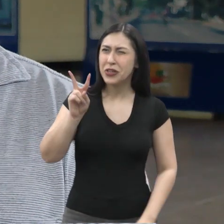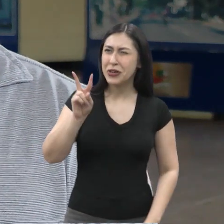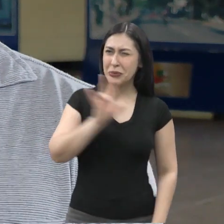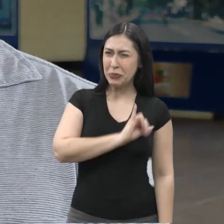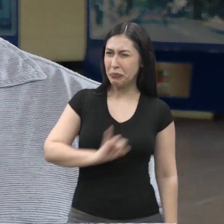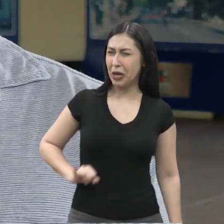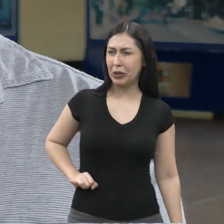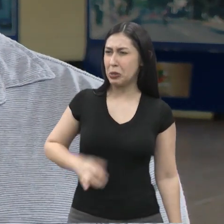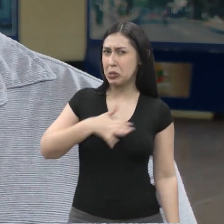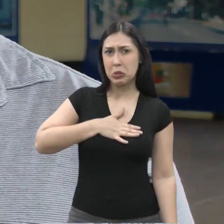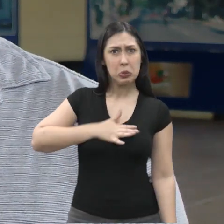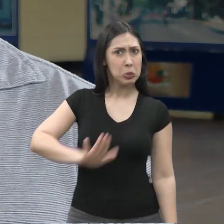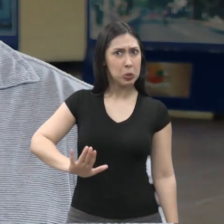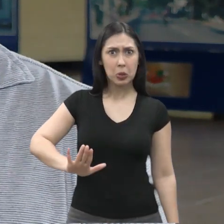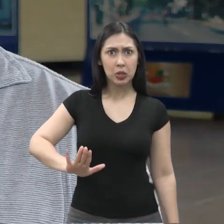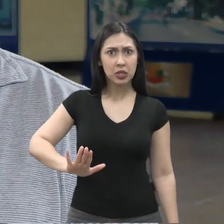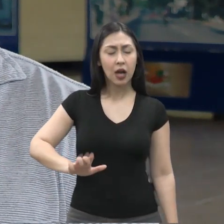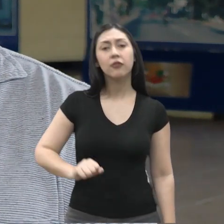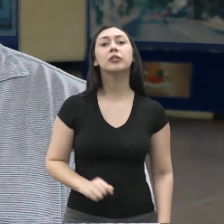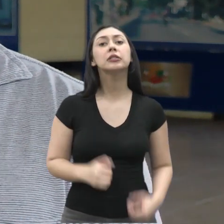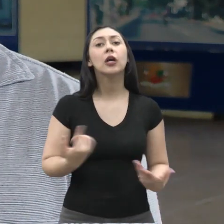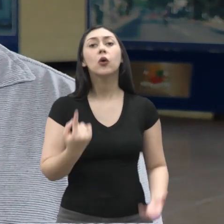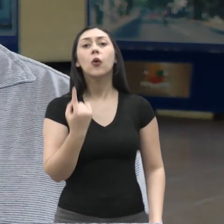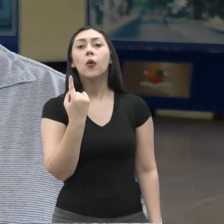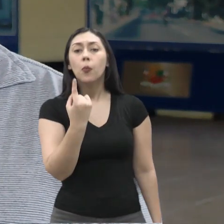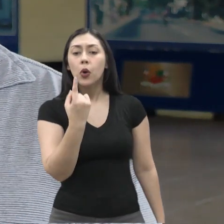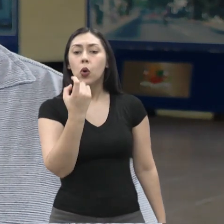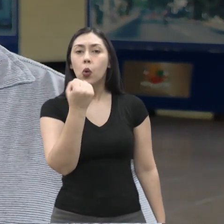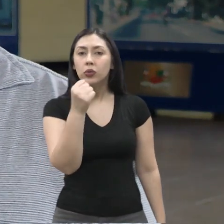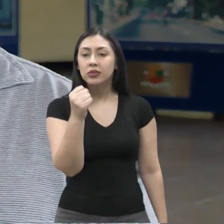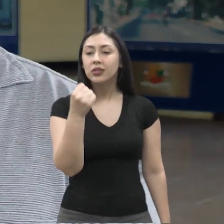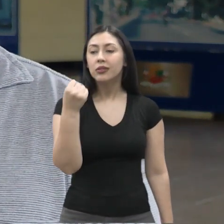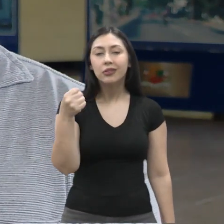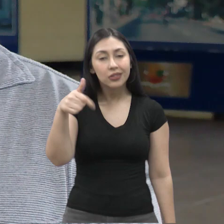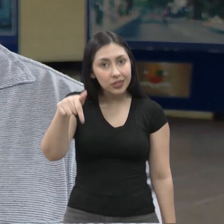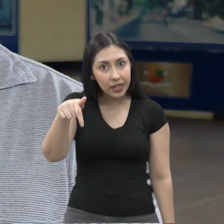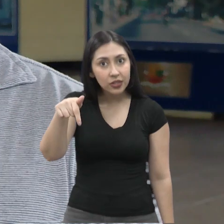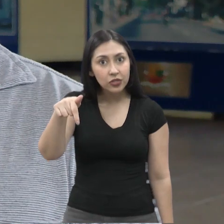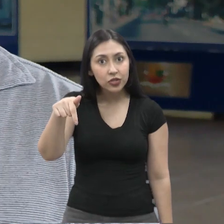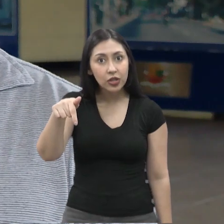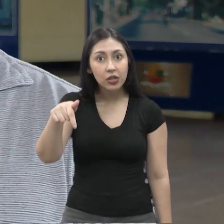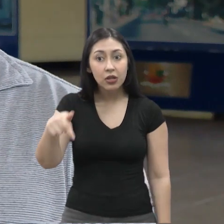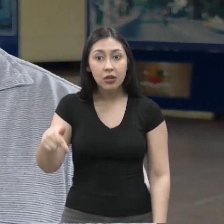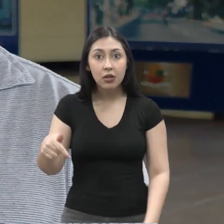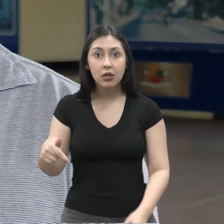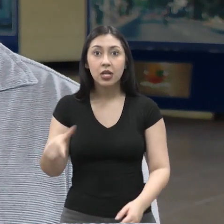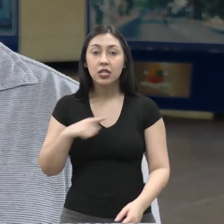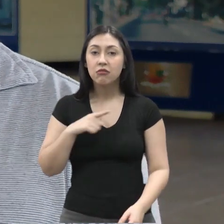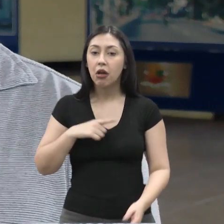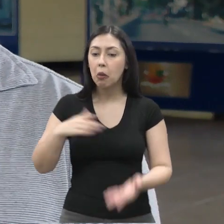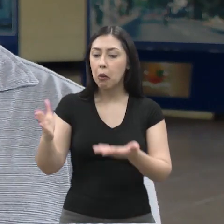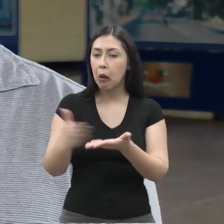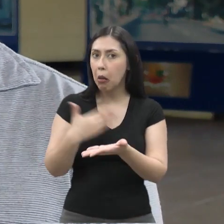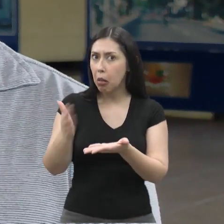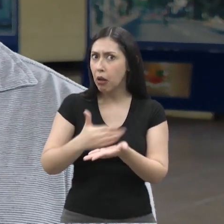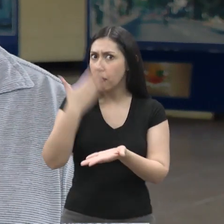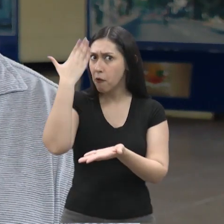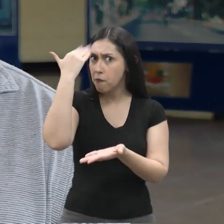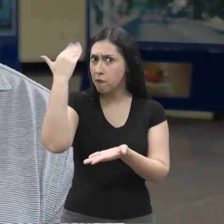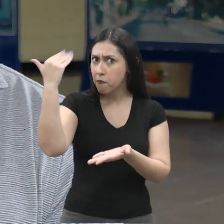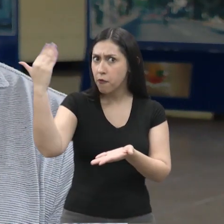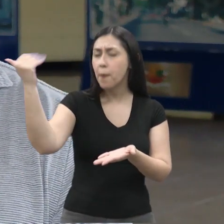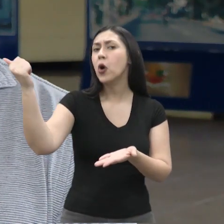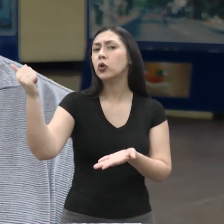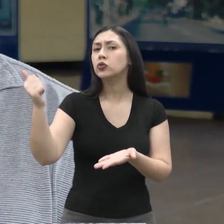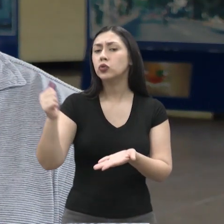Né? Você tem, inclusive, no ano de 1887, o lançamento de um livro famoso